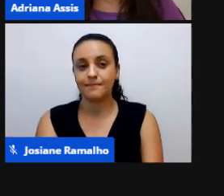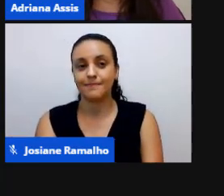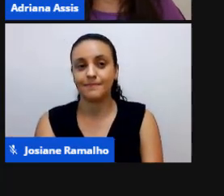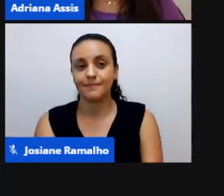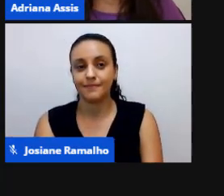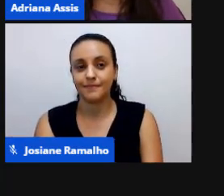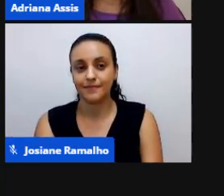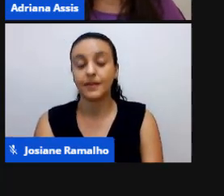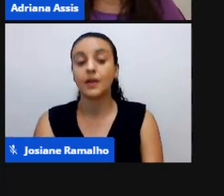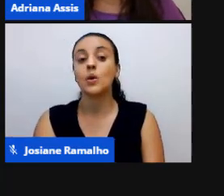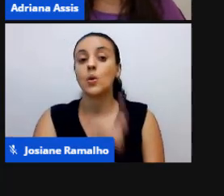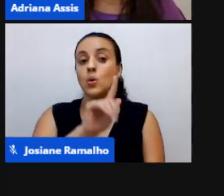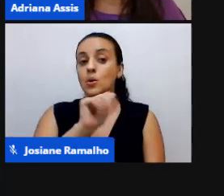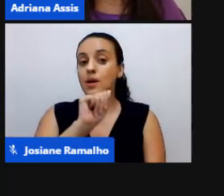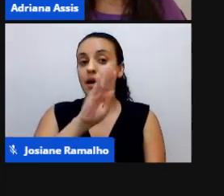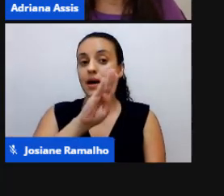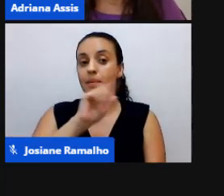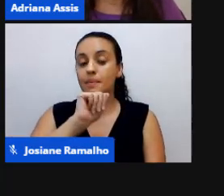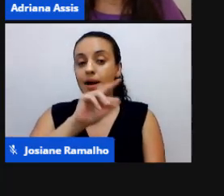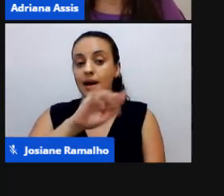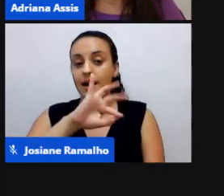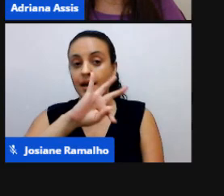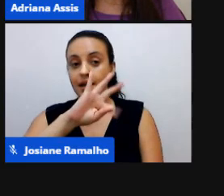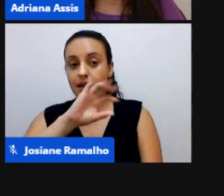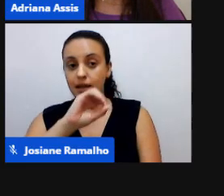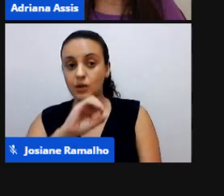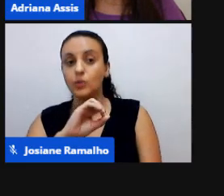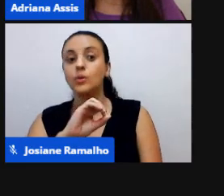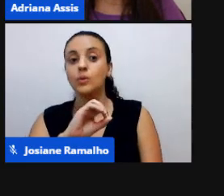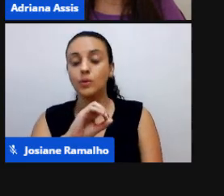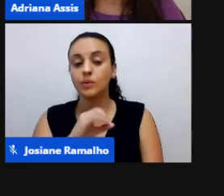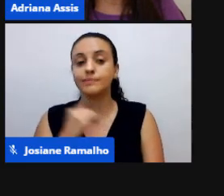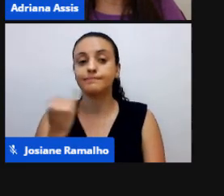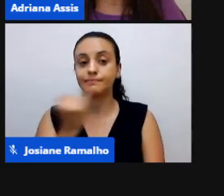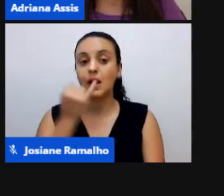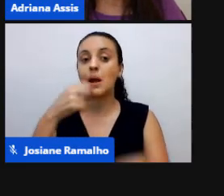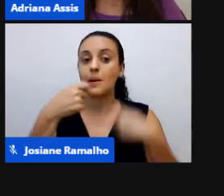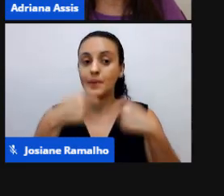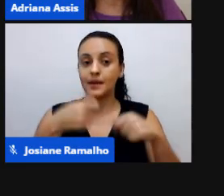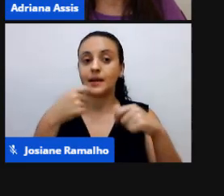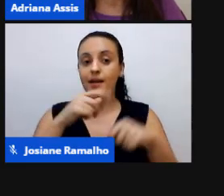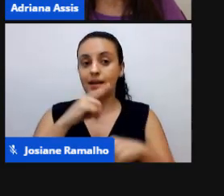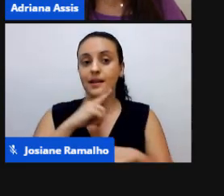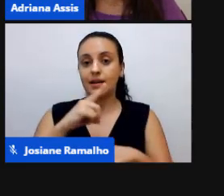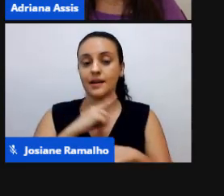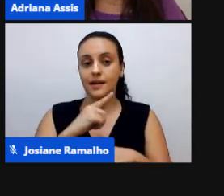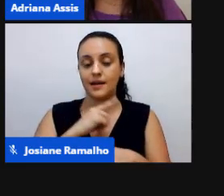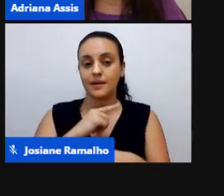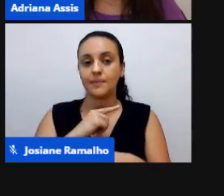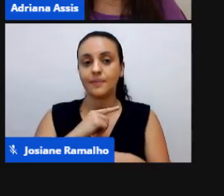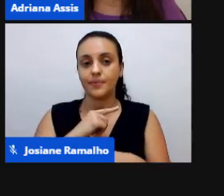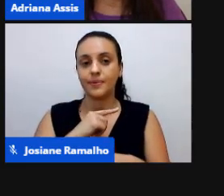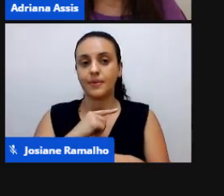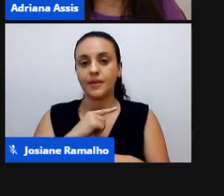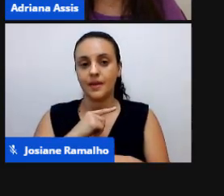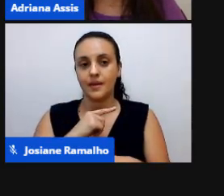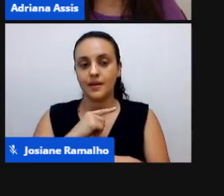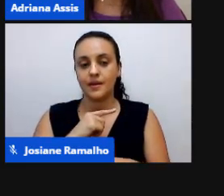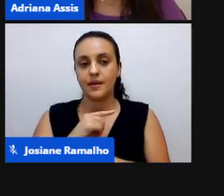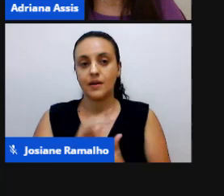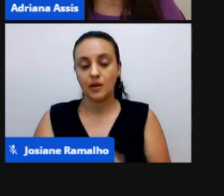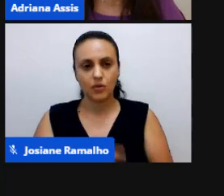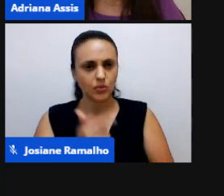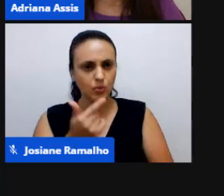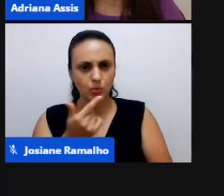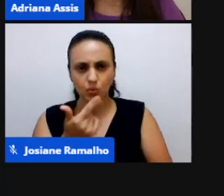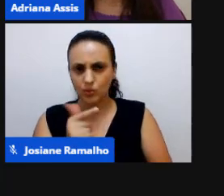Esses gabaritos são arquivos essenciais para a utilização dos cadernos base. Caso você ainda não